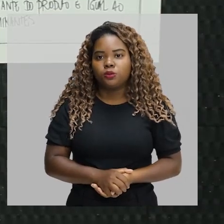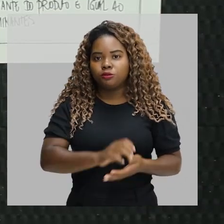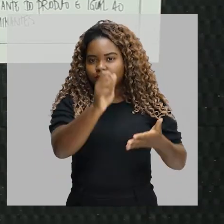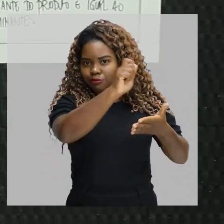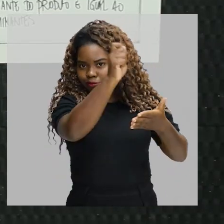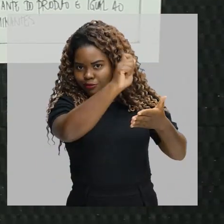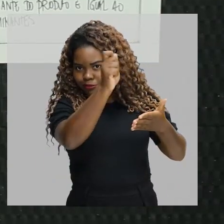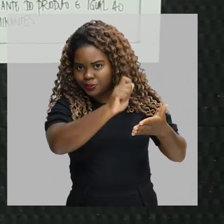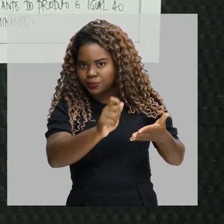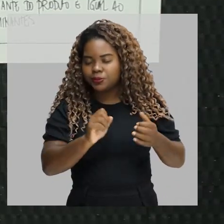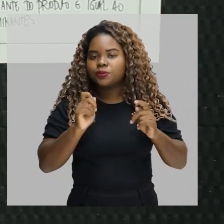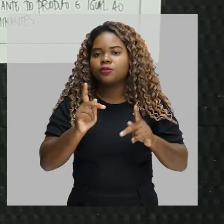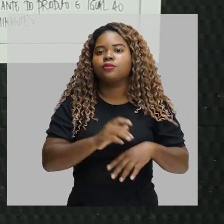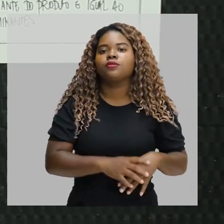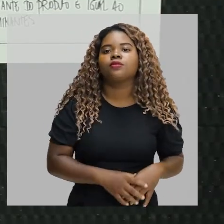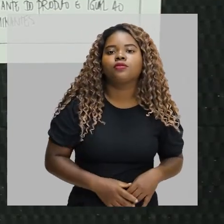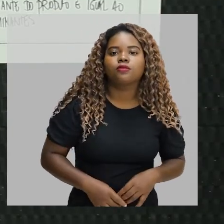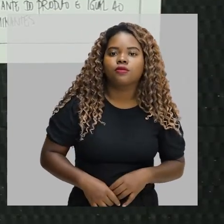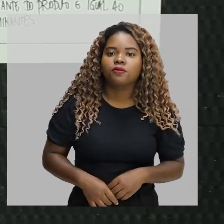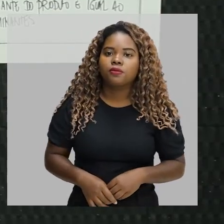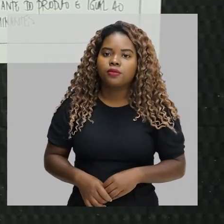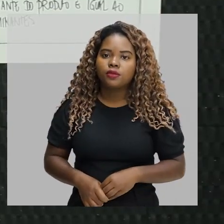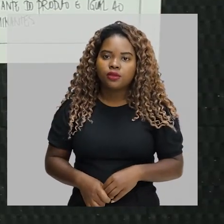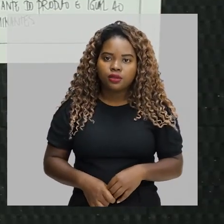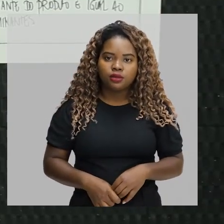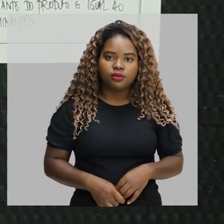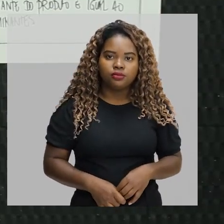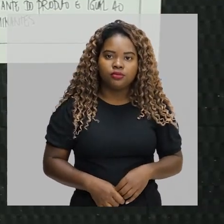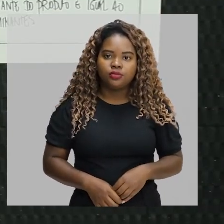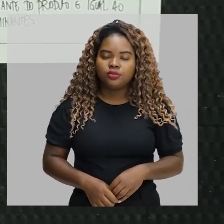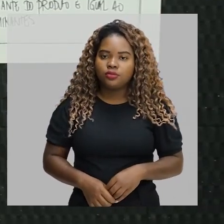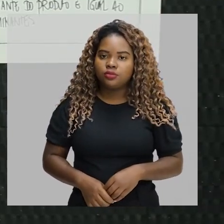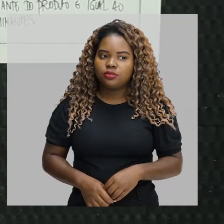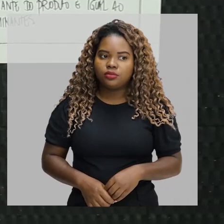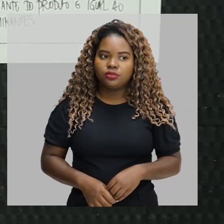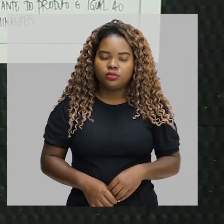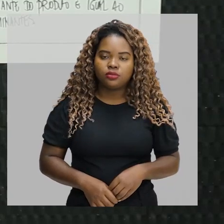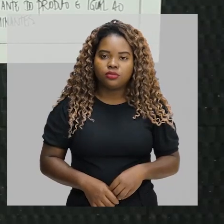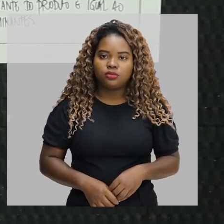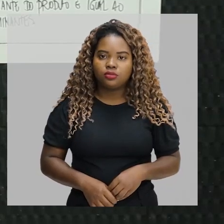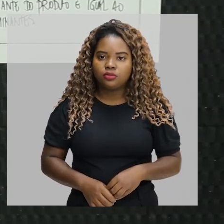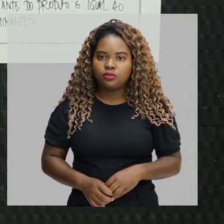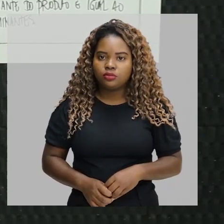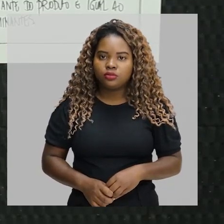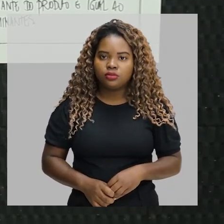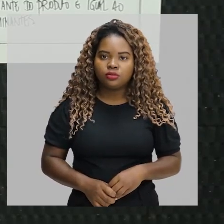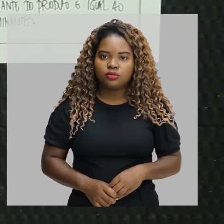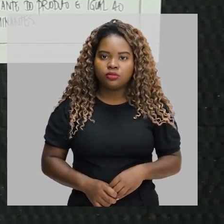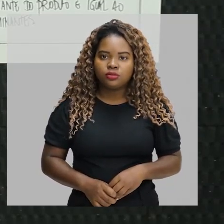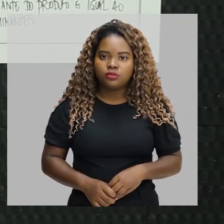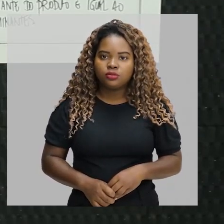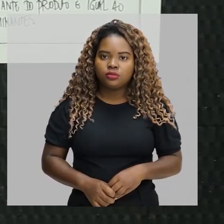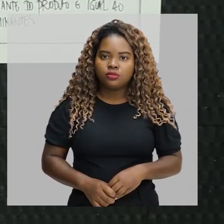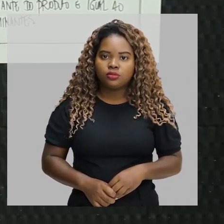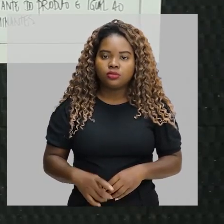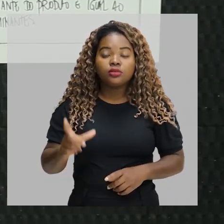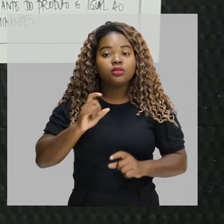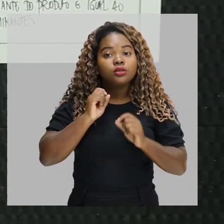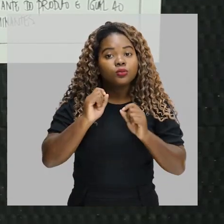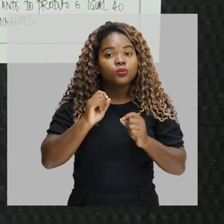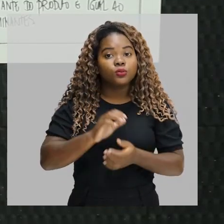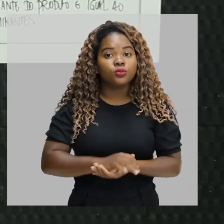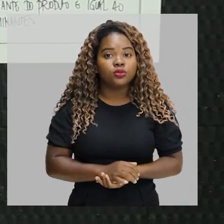quinta propriedade. Certo? Para a gente ver o que eu quero falar com isso aqui. Vamos supor que eu tenho